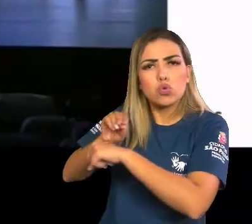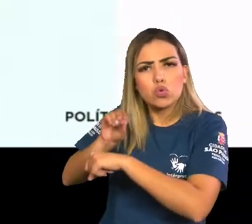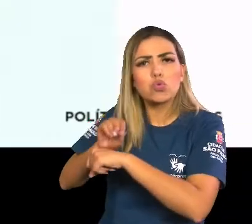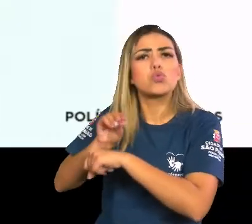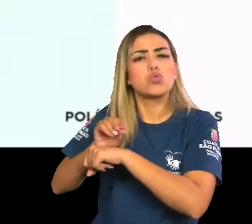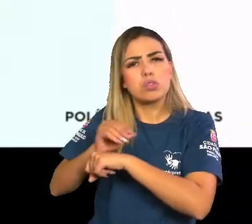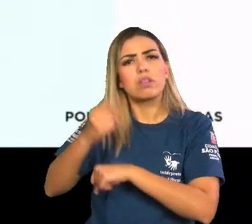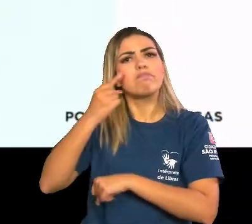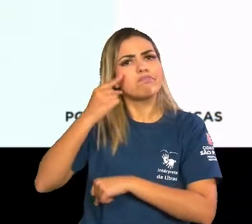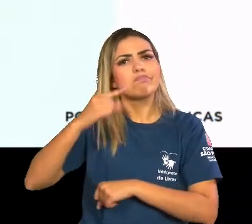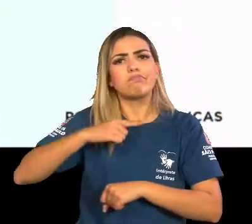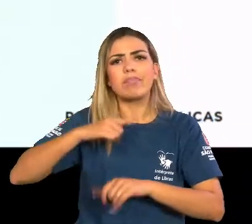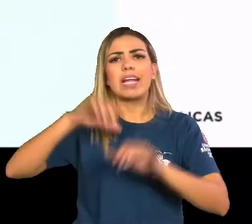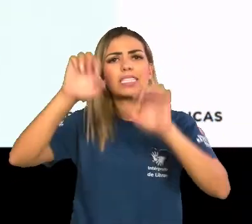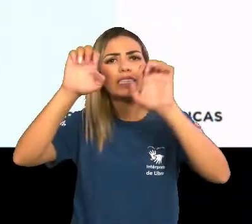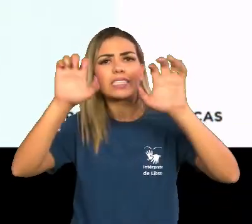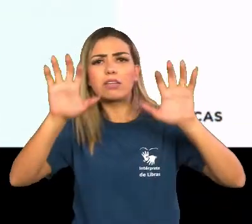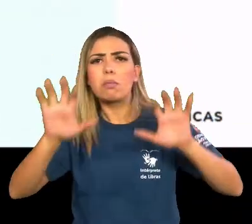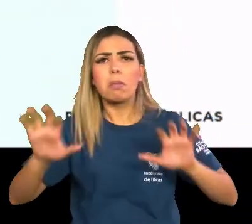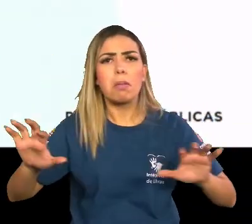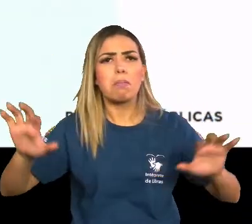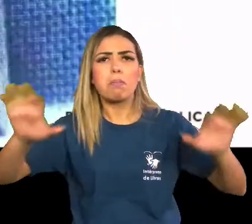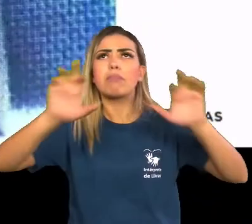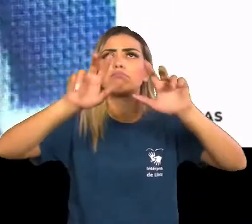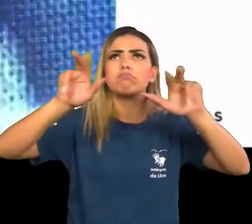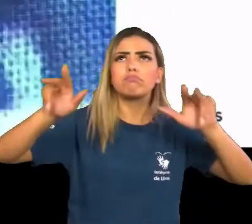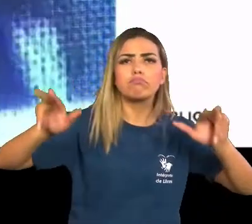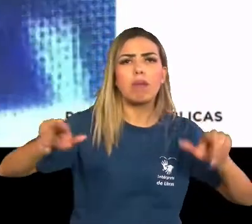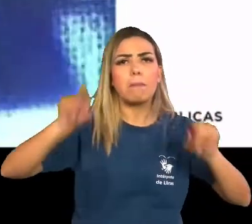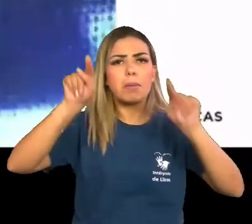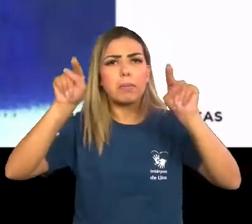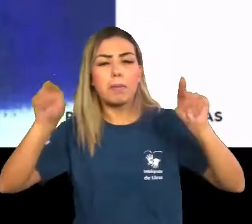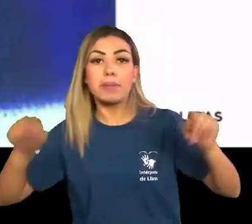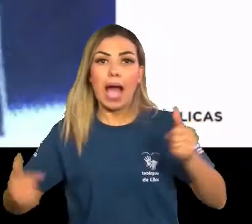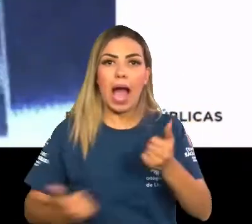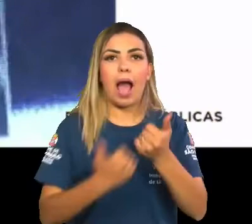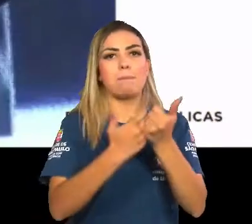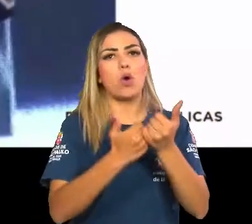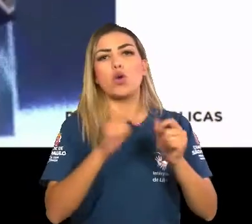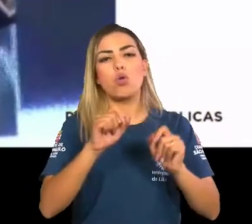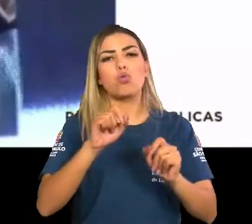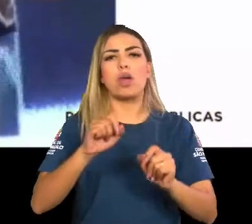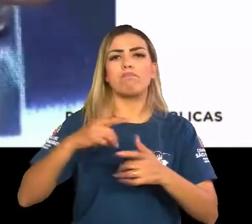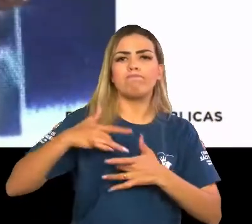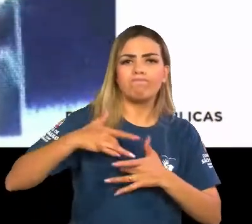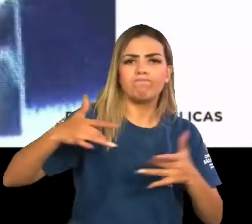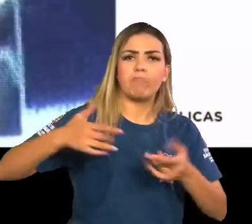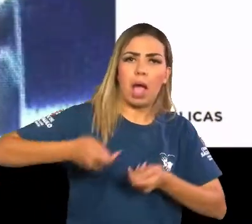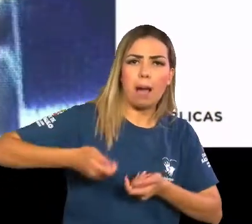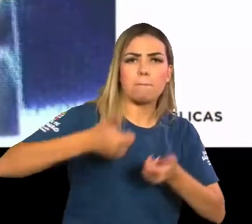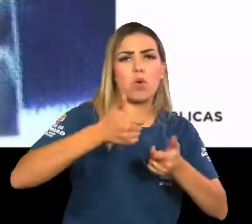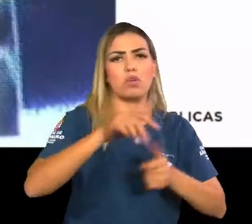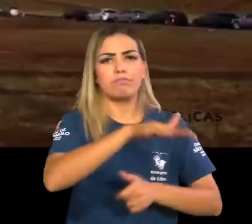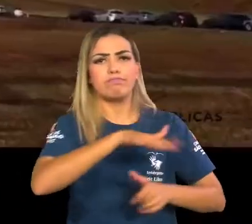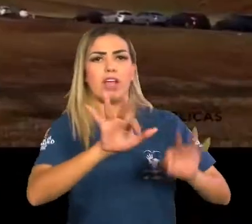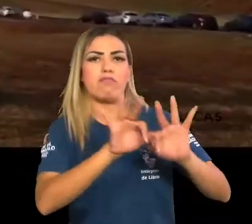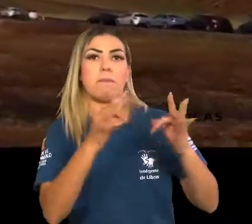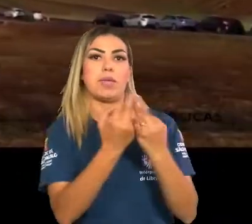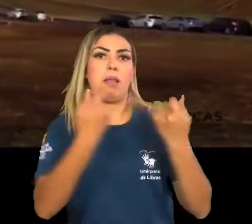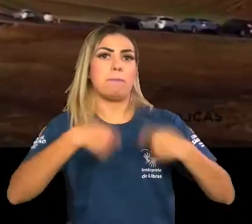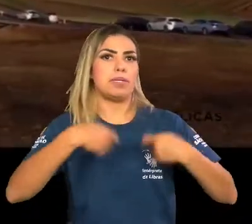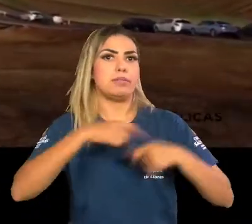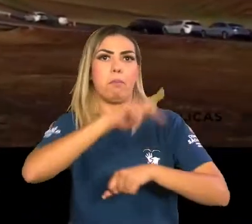de diferentes estados e vai auxiliar na construção de ações que beneficiem famílias de todo o país.